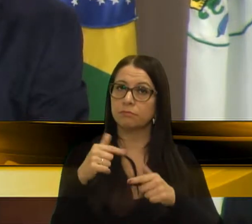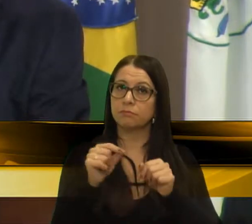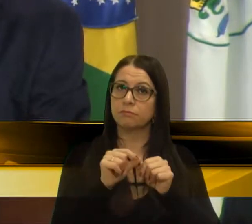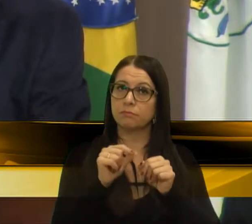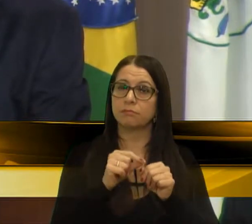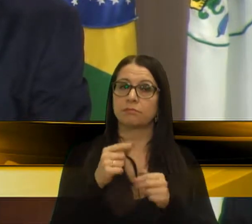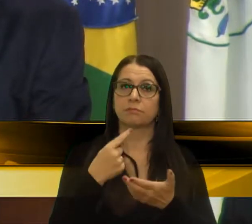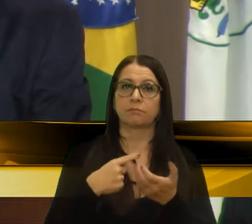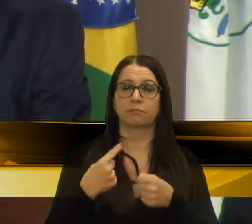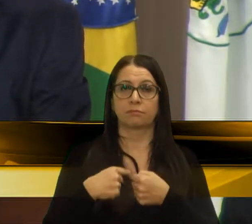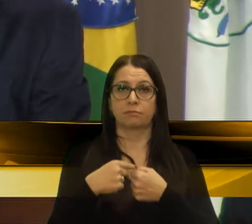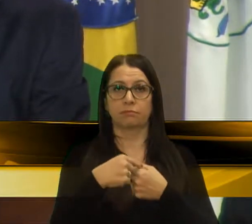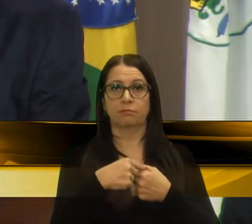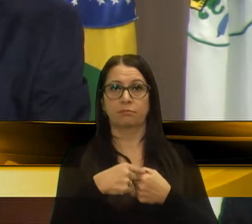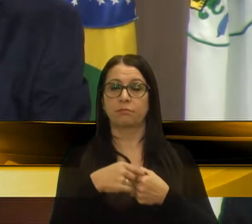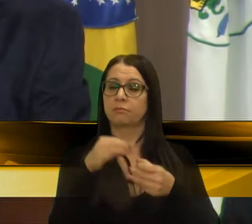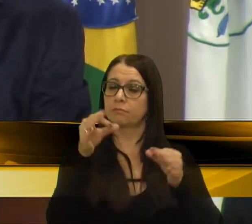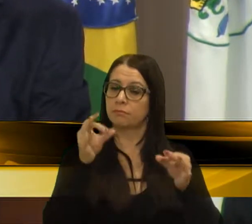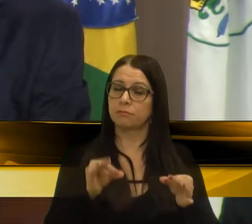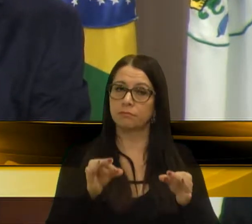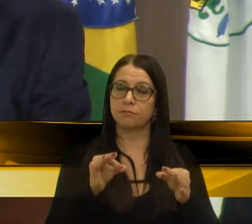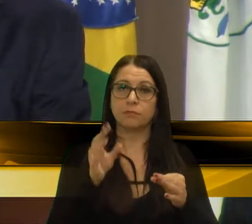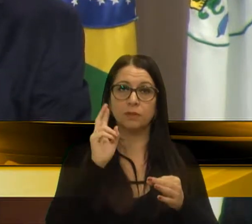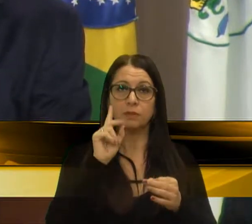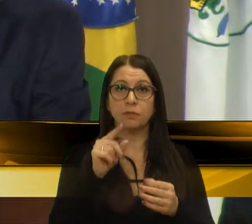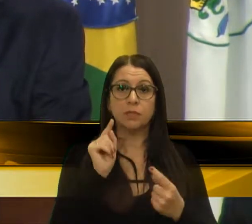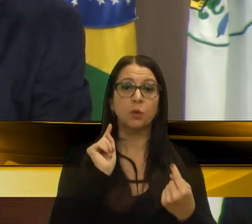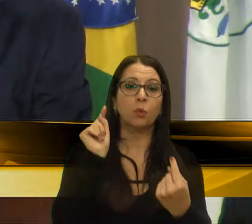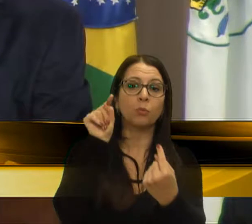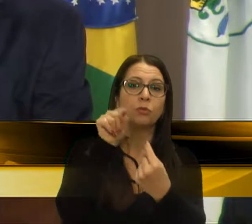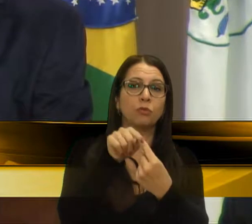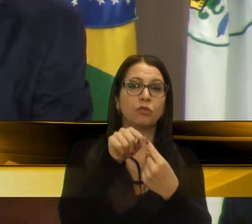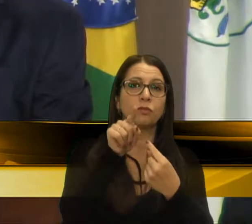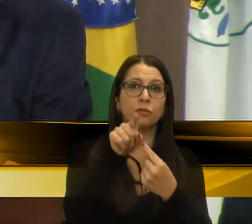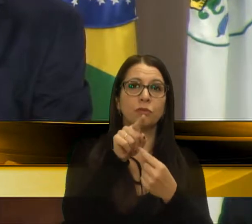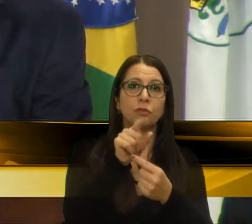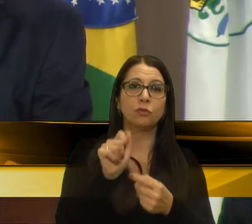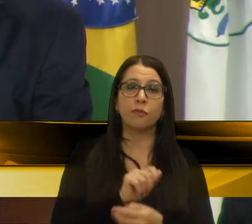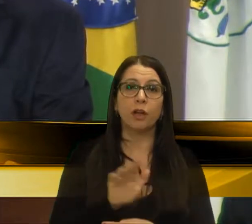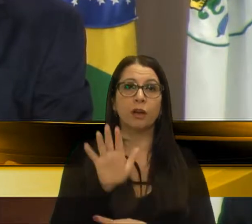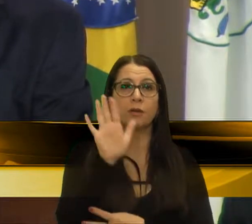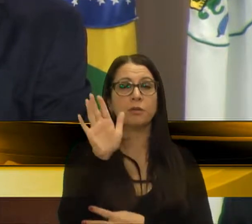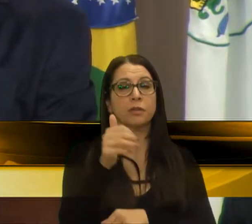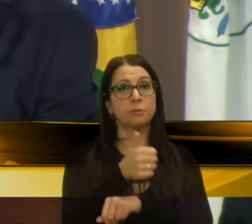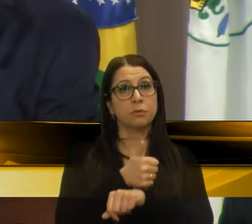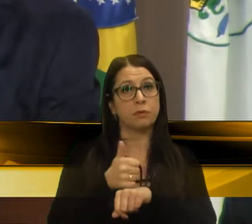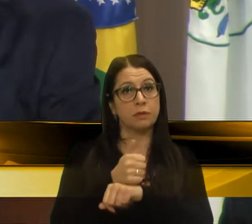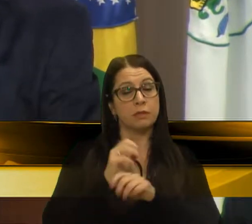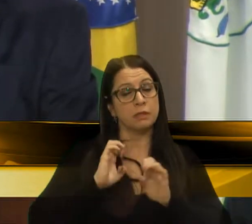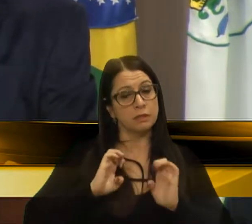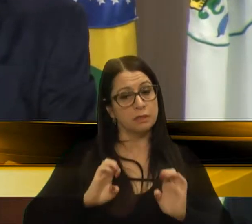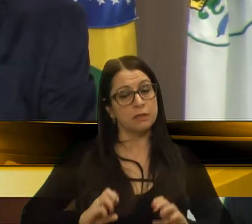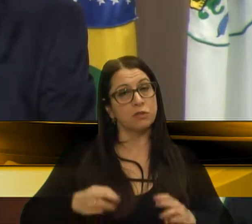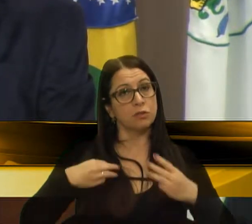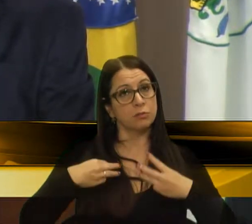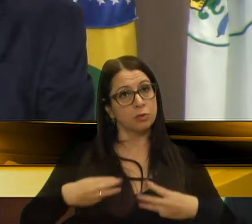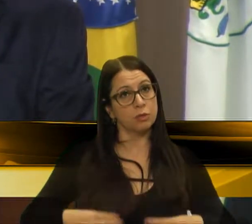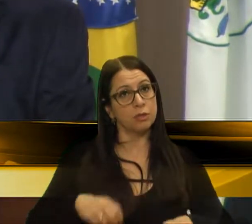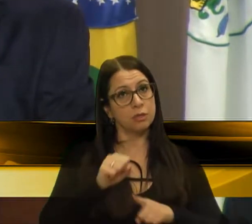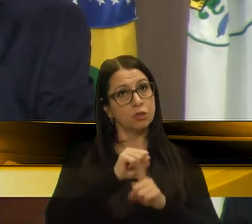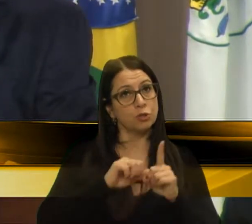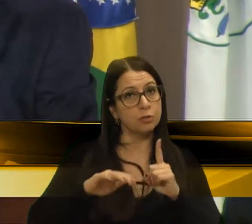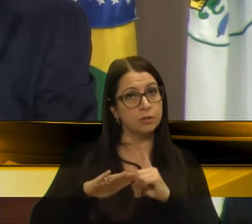nossa cidade, que certamente vai ao encontro de seus valores profissionais, éticos, morais e sociais.